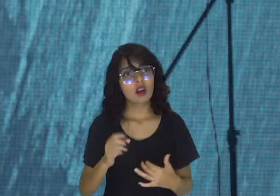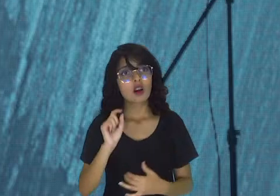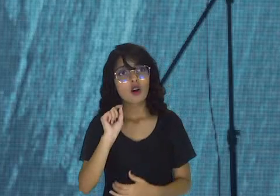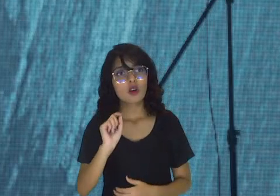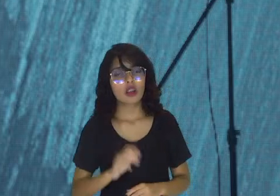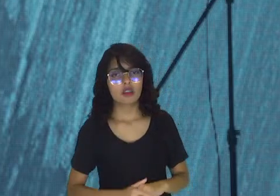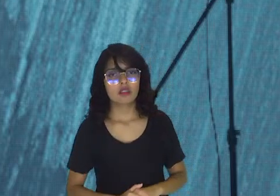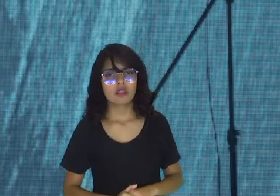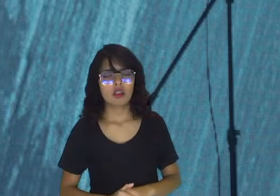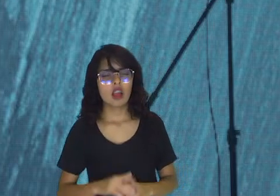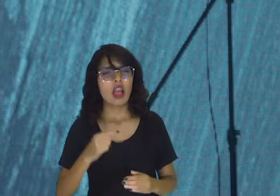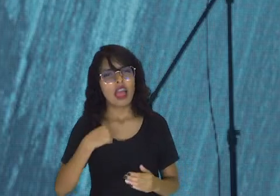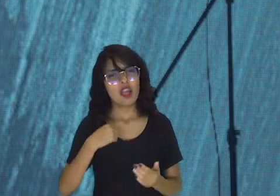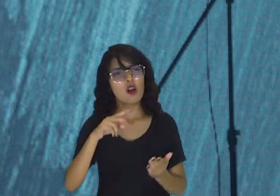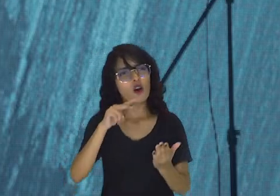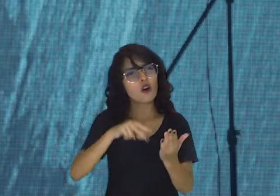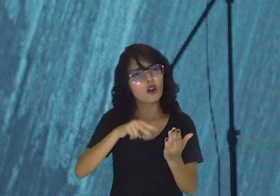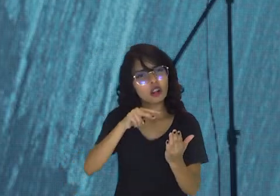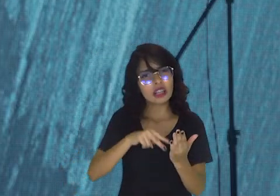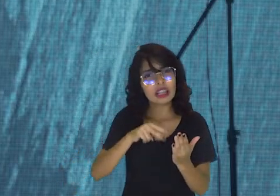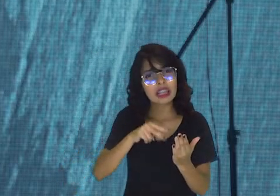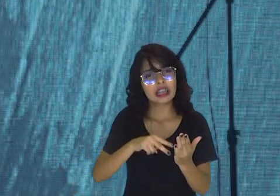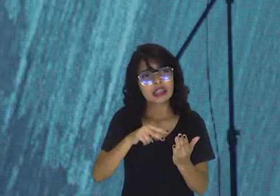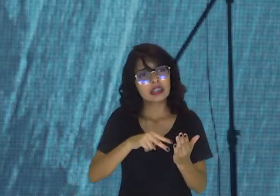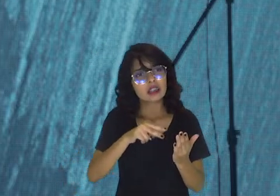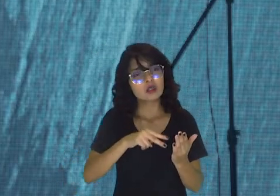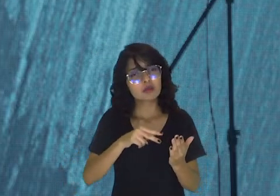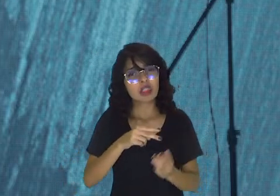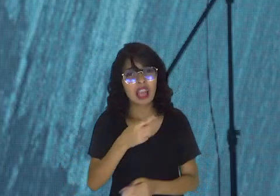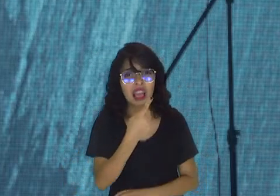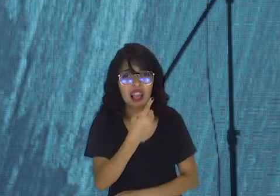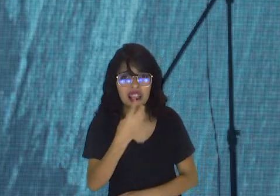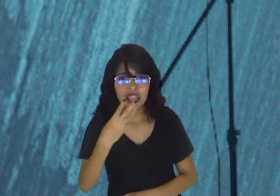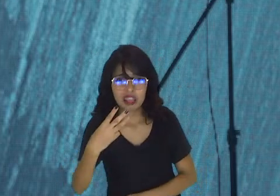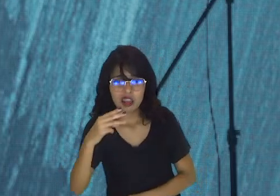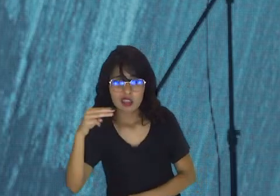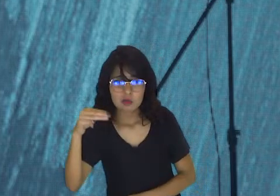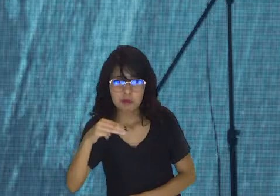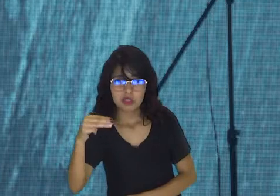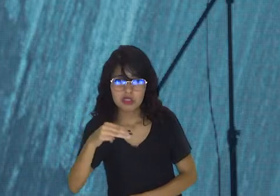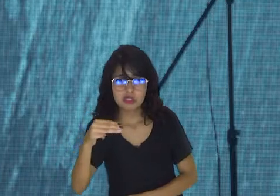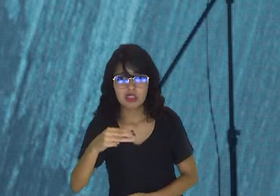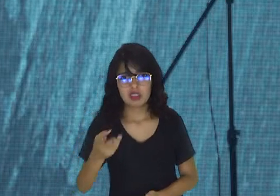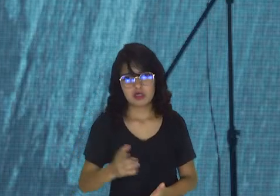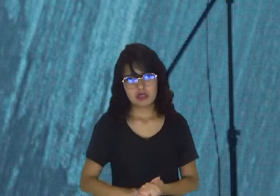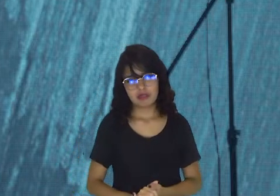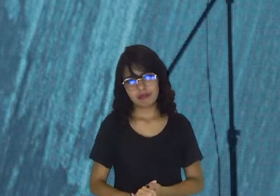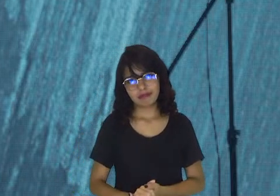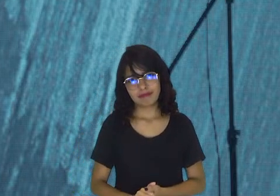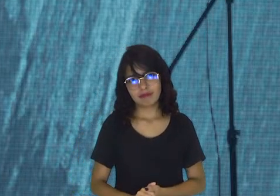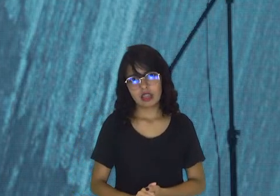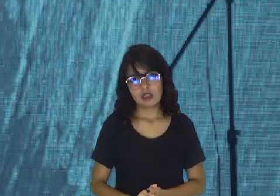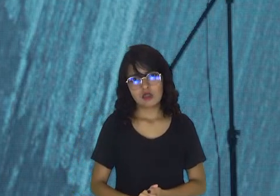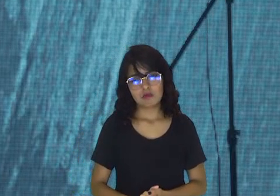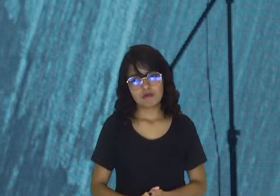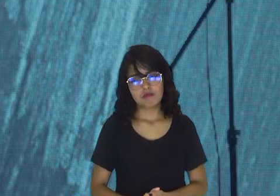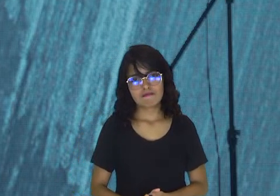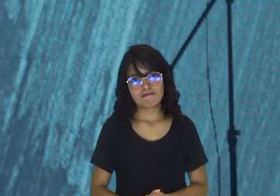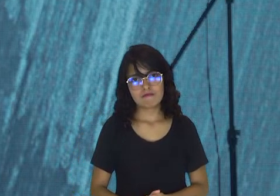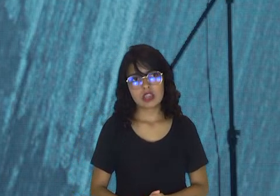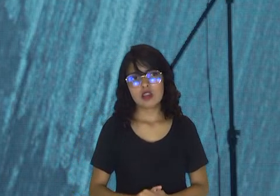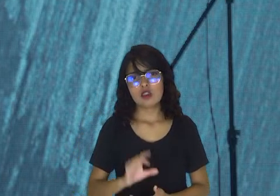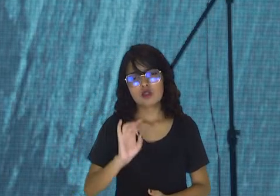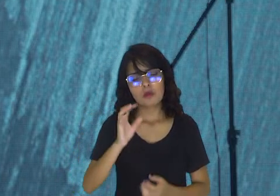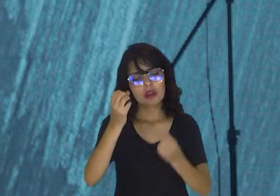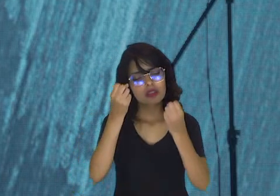você o quanto é pouco você dar essa oportunidade a você. 13 minutos